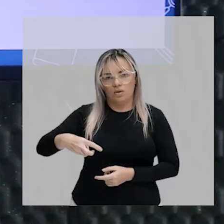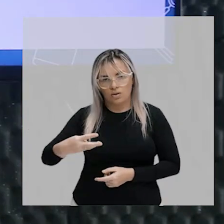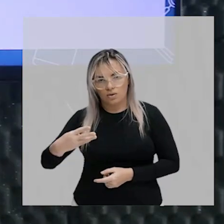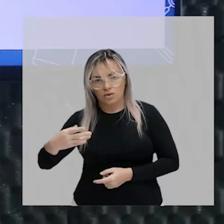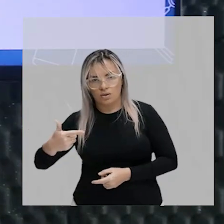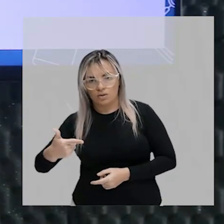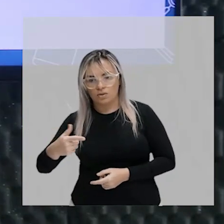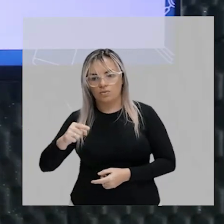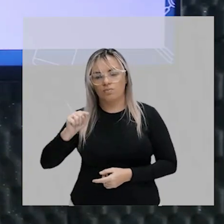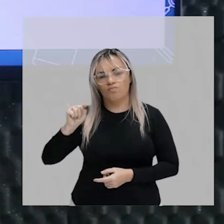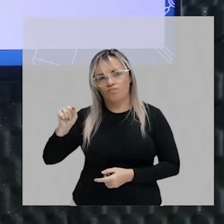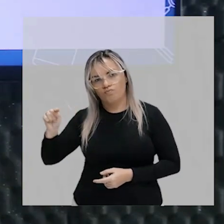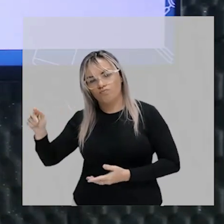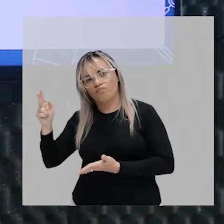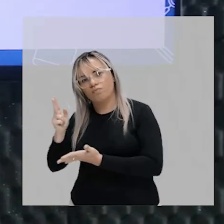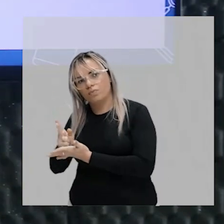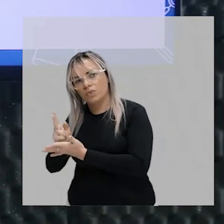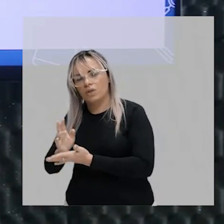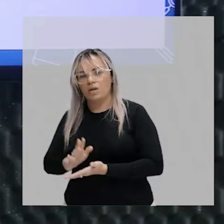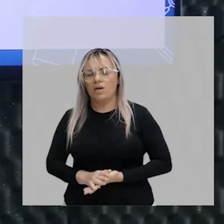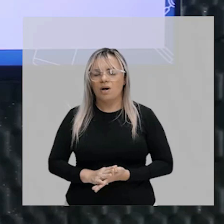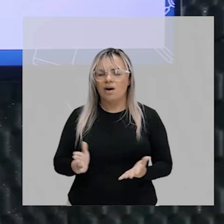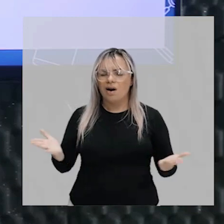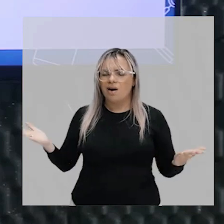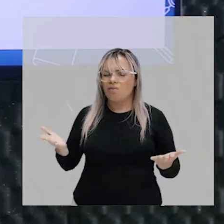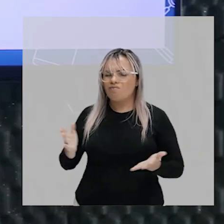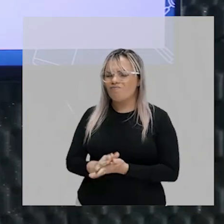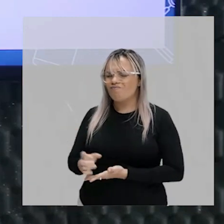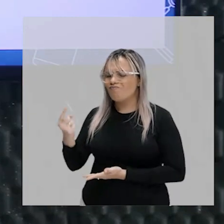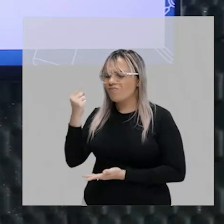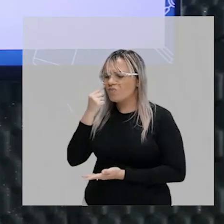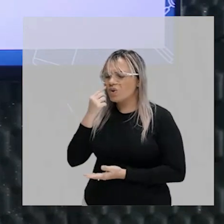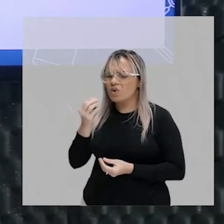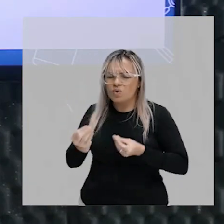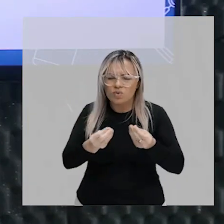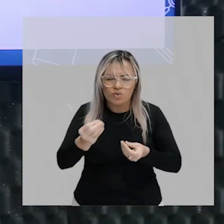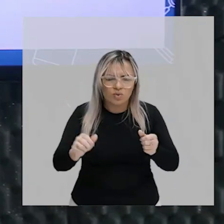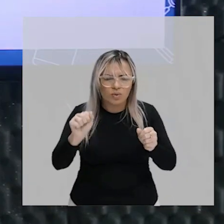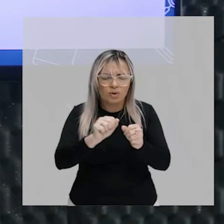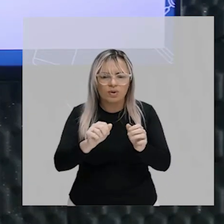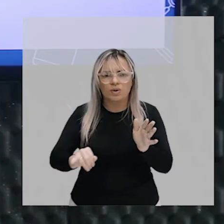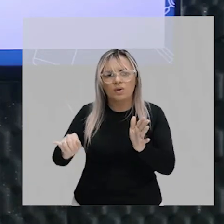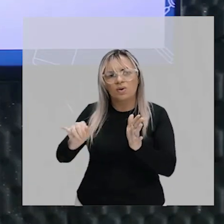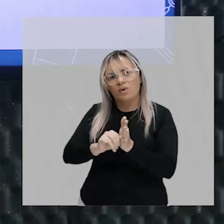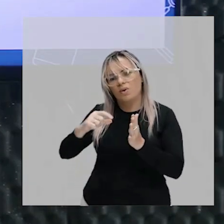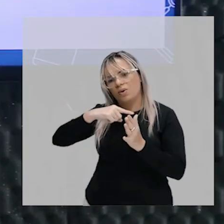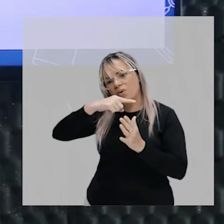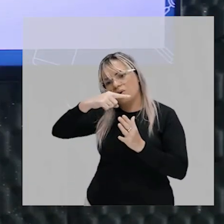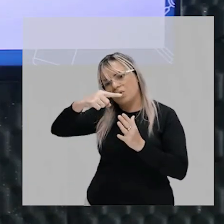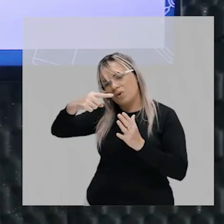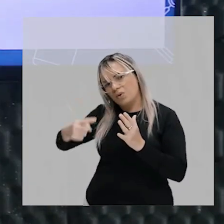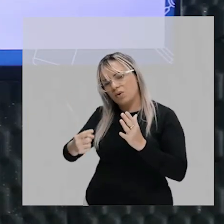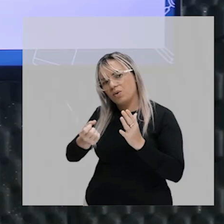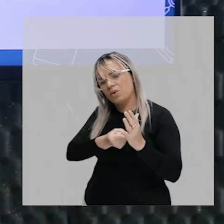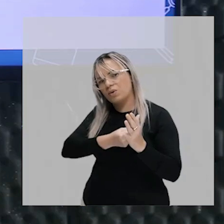Renata agora fiquei na dúvida como é que eu faço para identificar esses elementos que tu